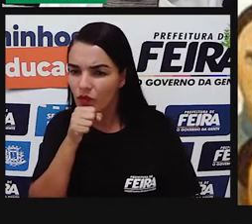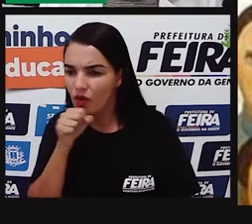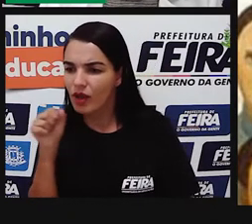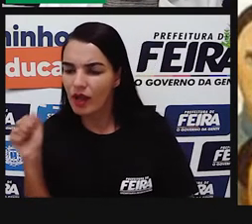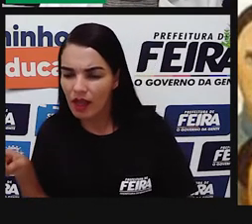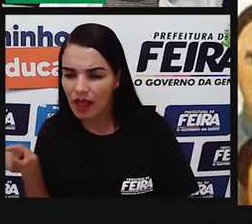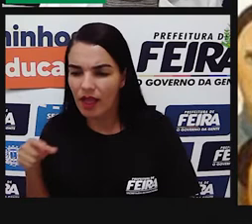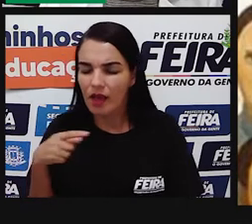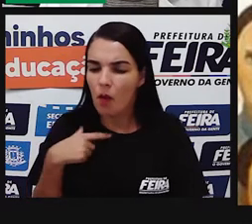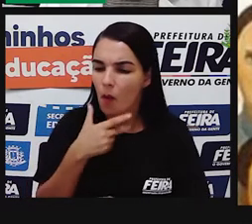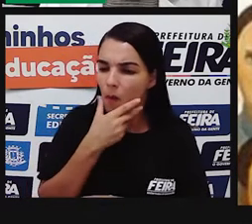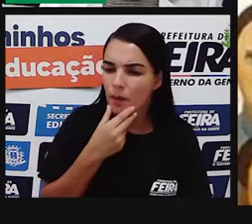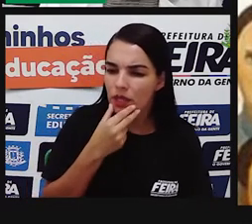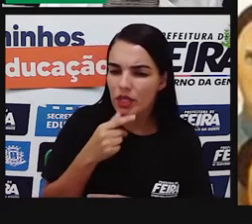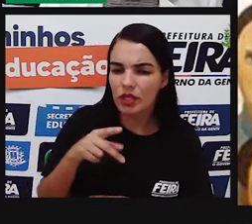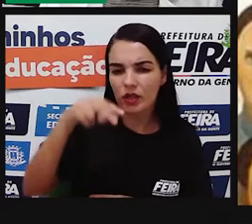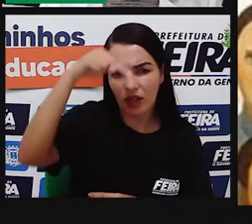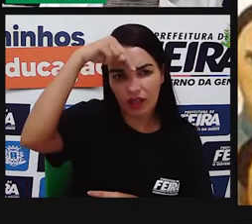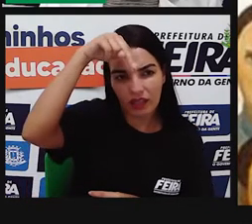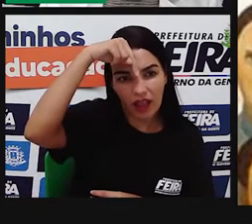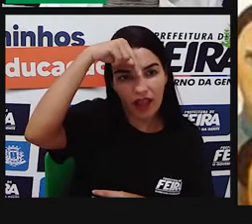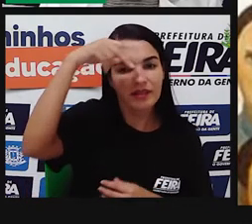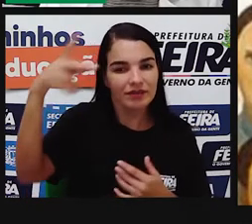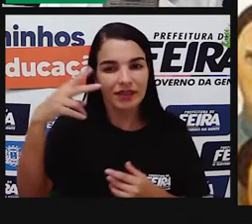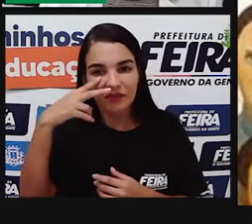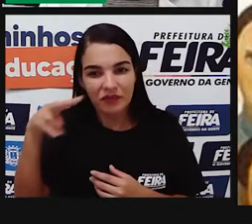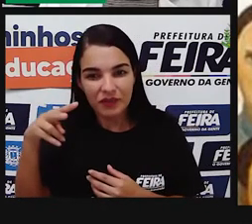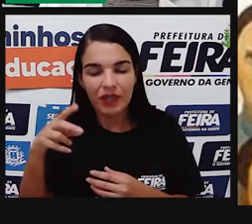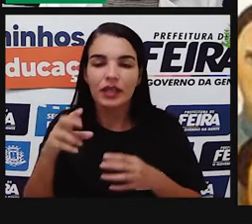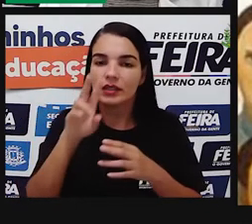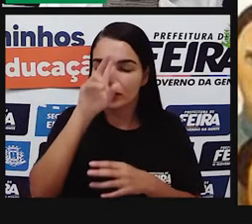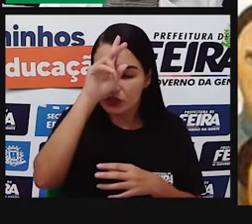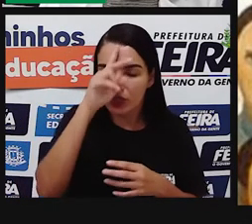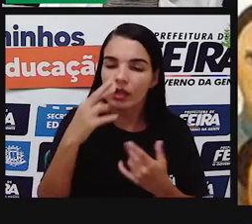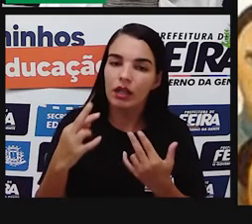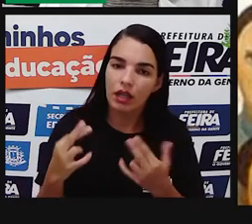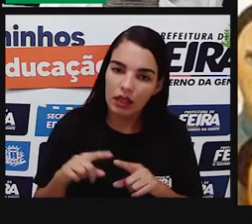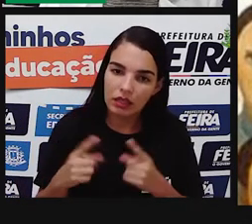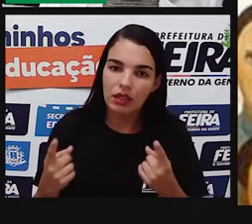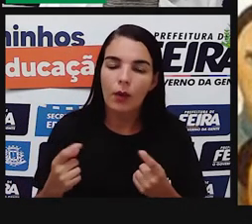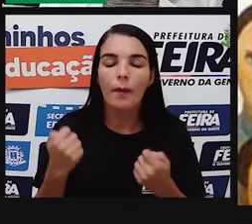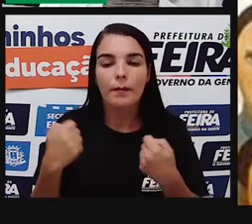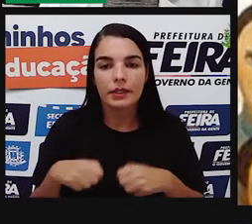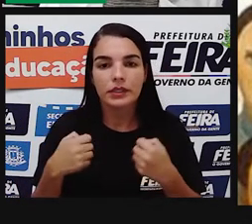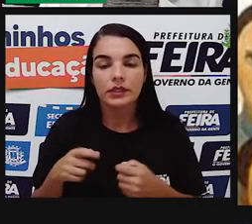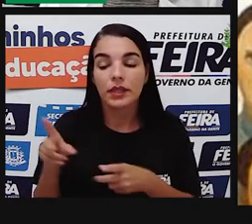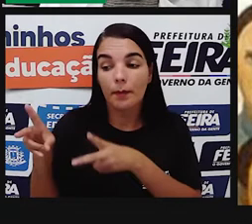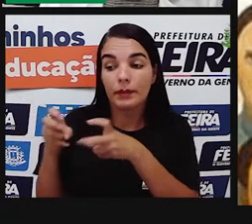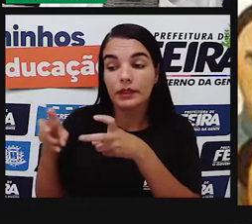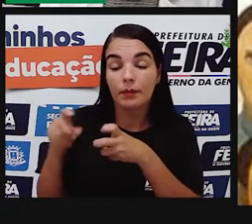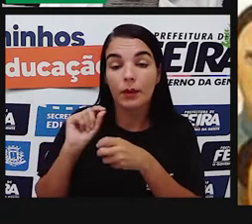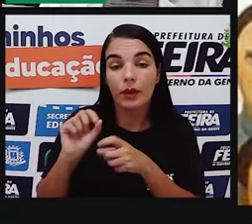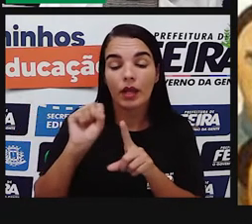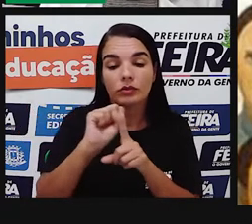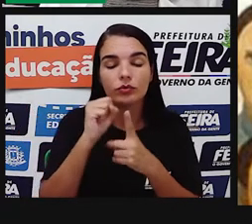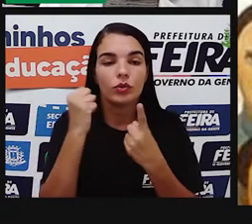quando o menino fala firme, e vamos perceber a variação social de nível de